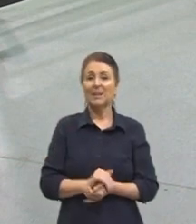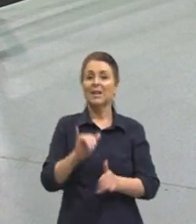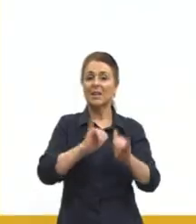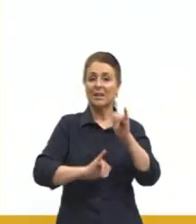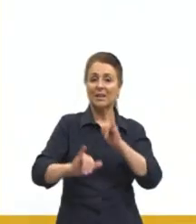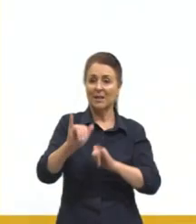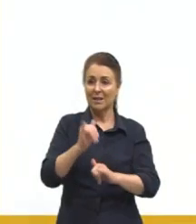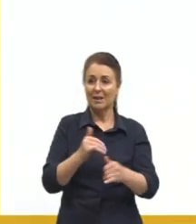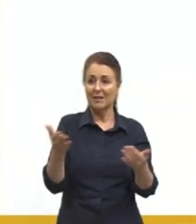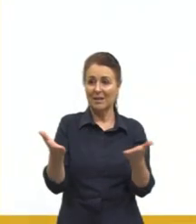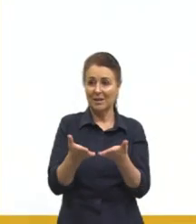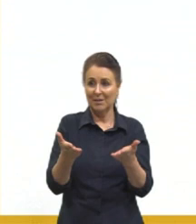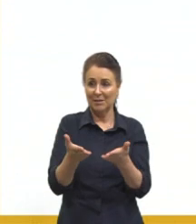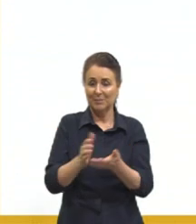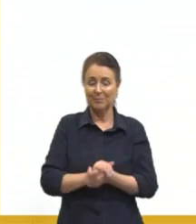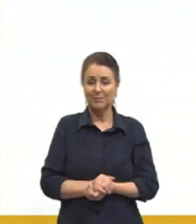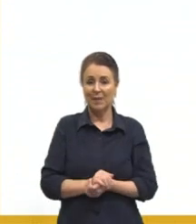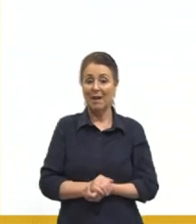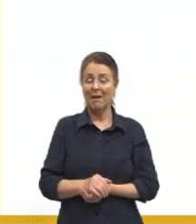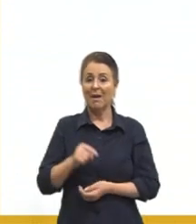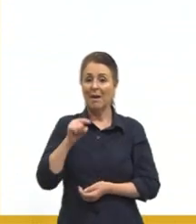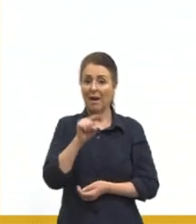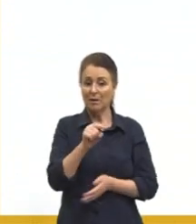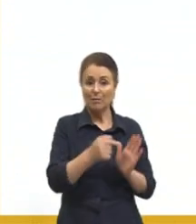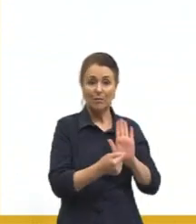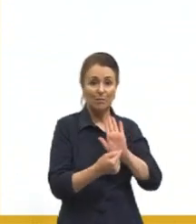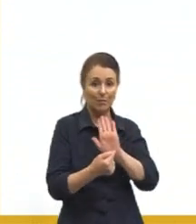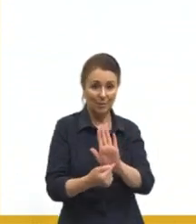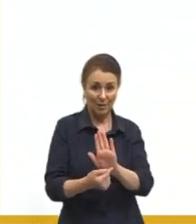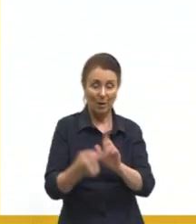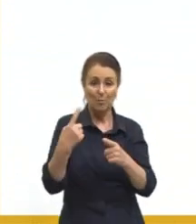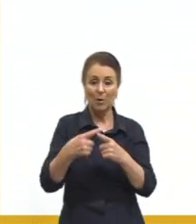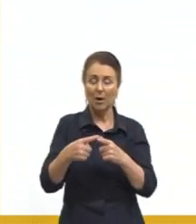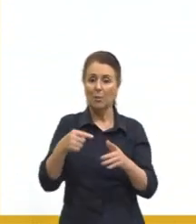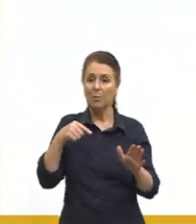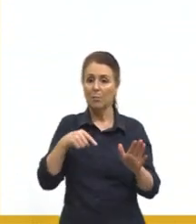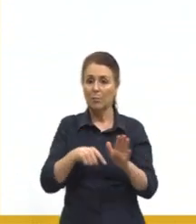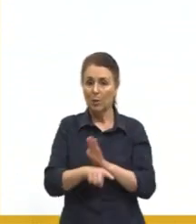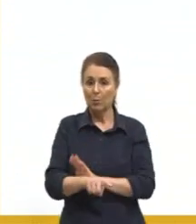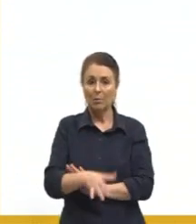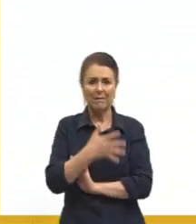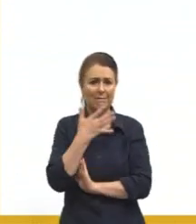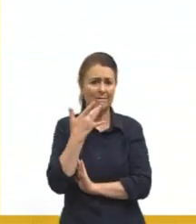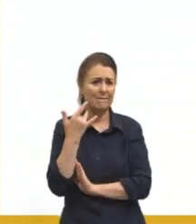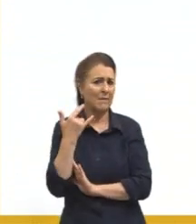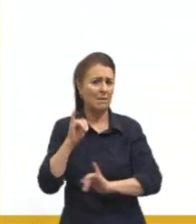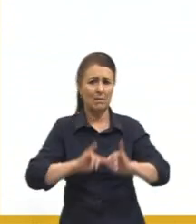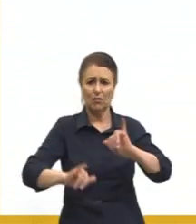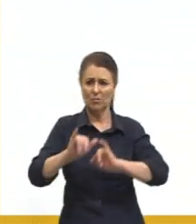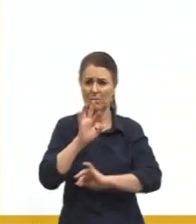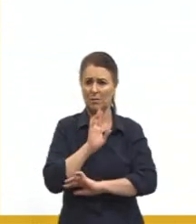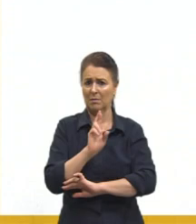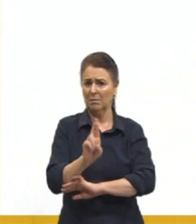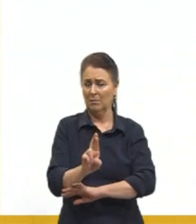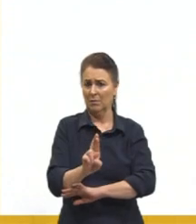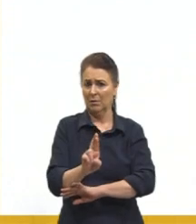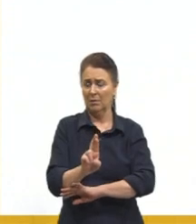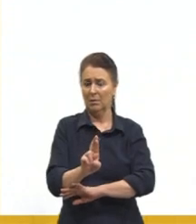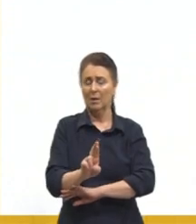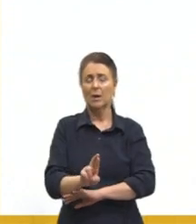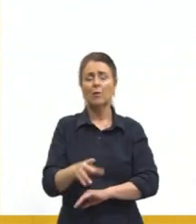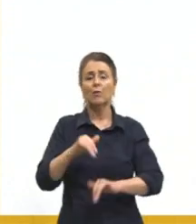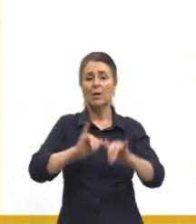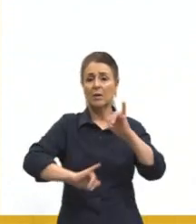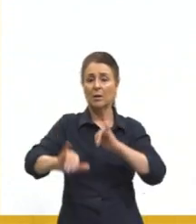agora é ela essa eu trouxe porque foi a questão barbada de química né A única questão de química